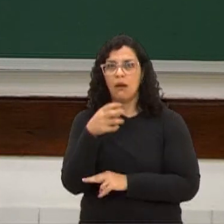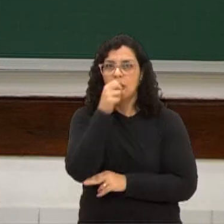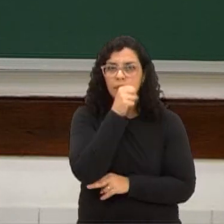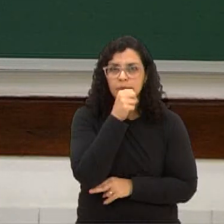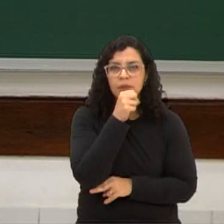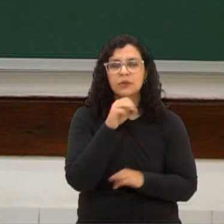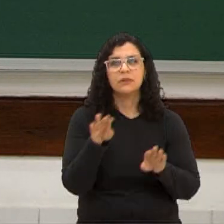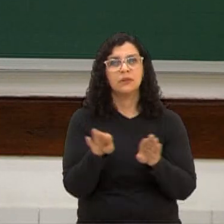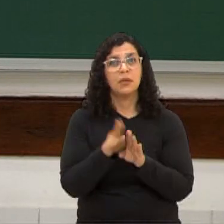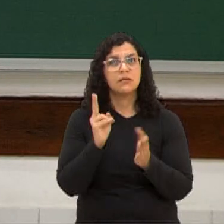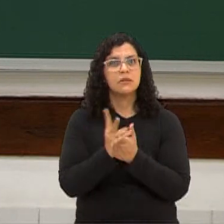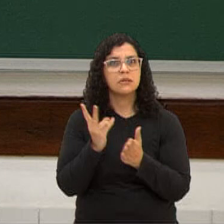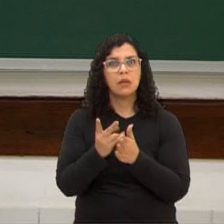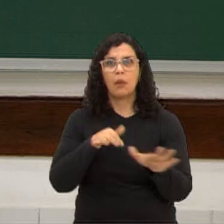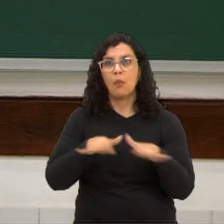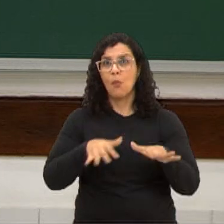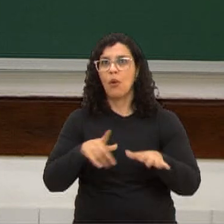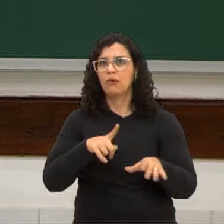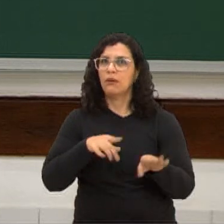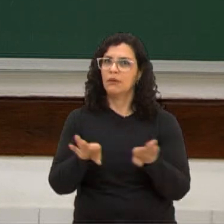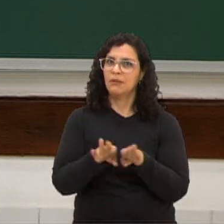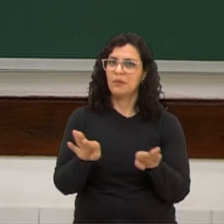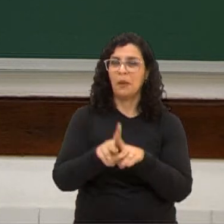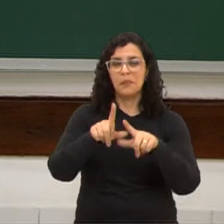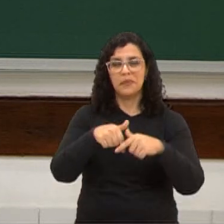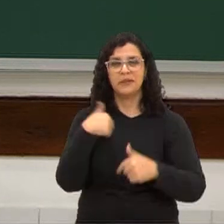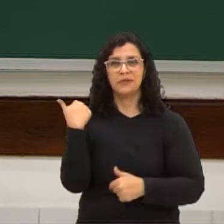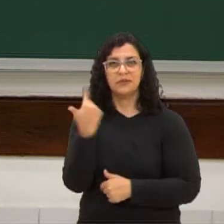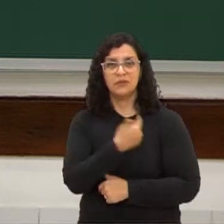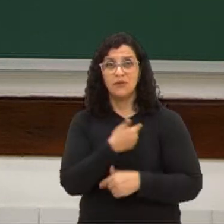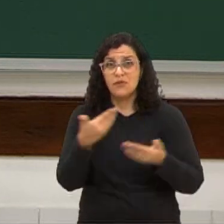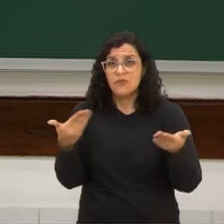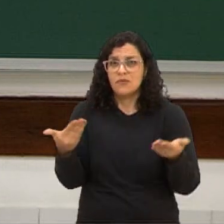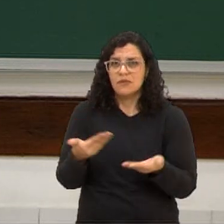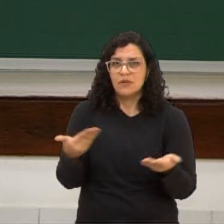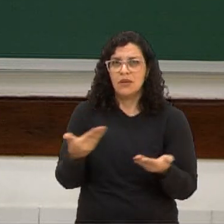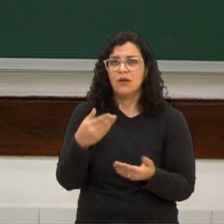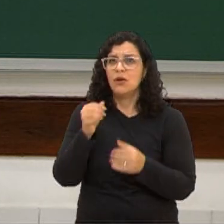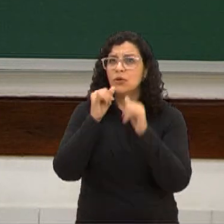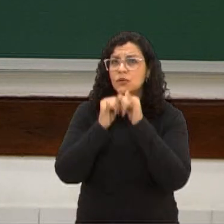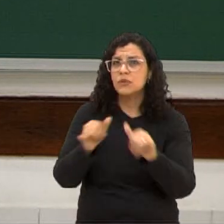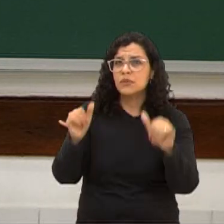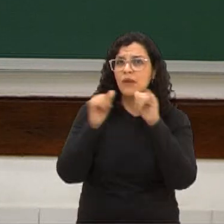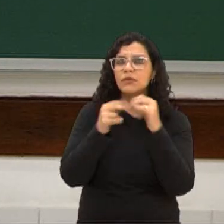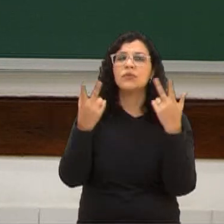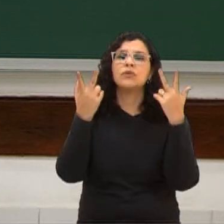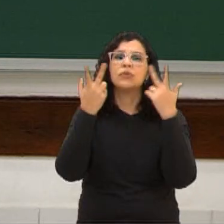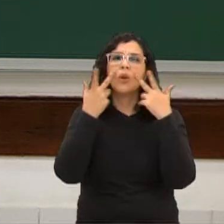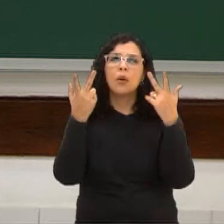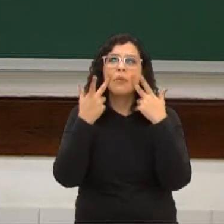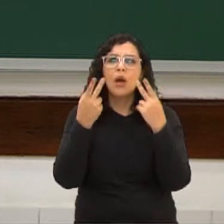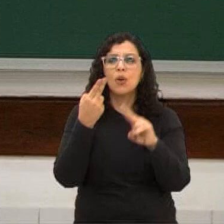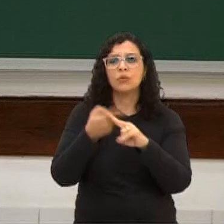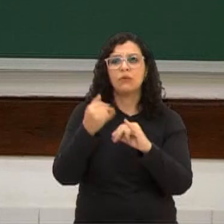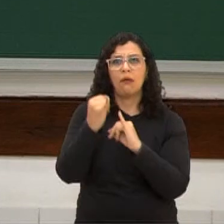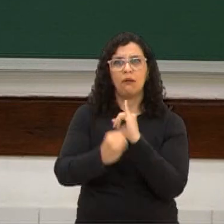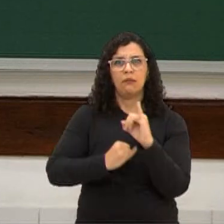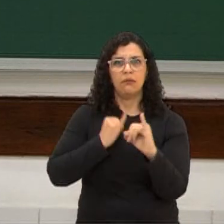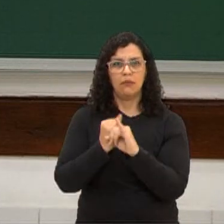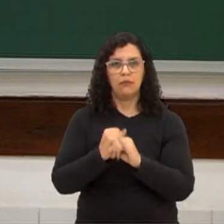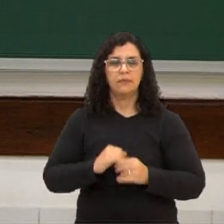rápido, aquilo que está sempre em movimento, acaba sendo, os recados são comuns na internet também,